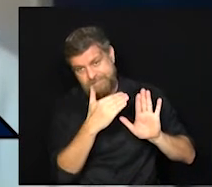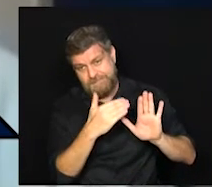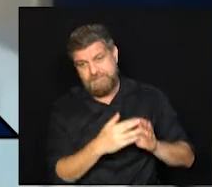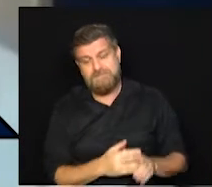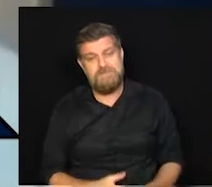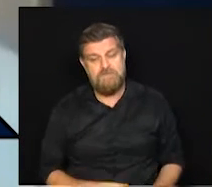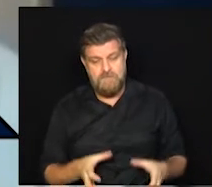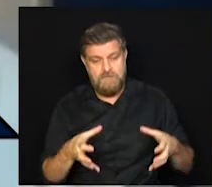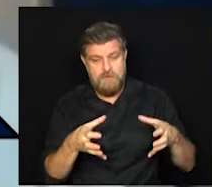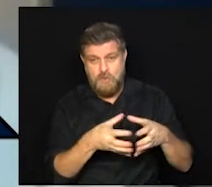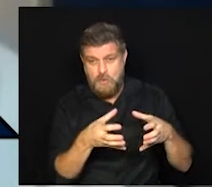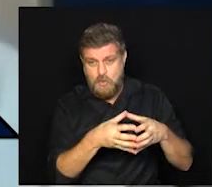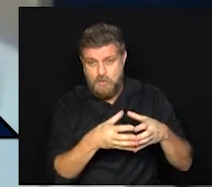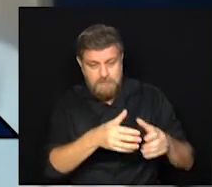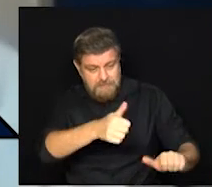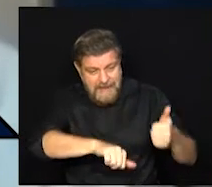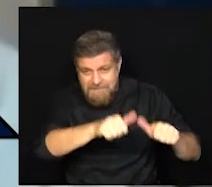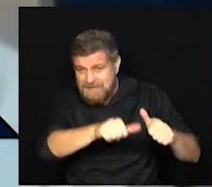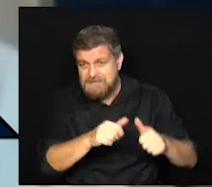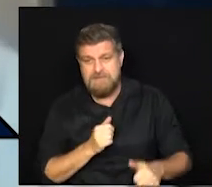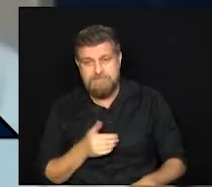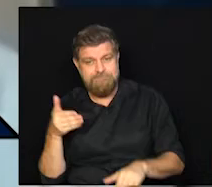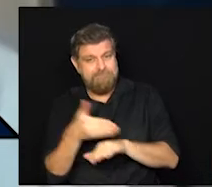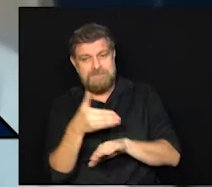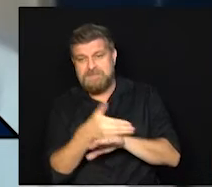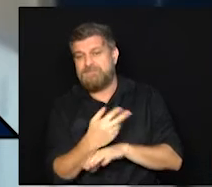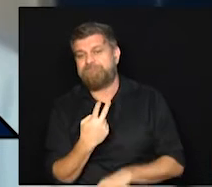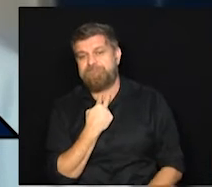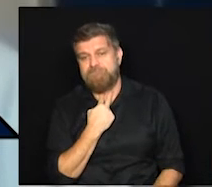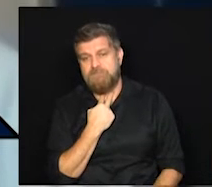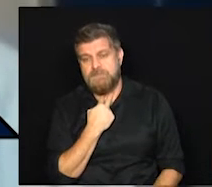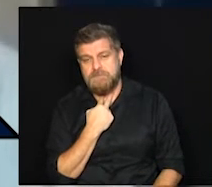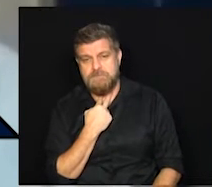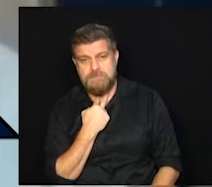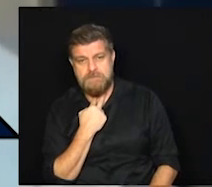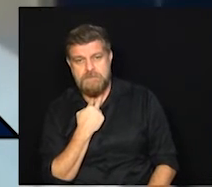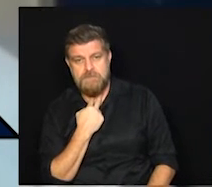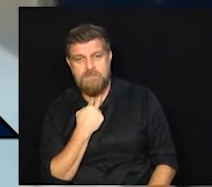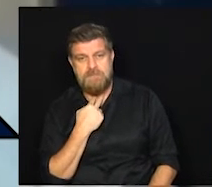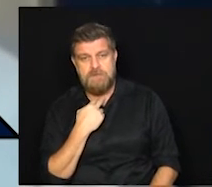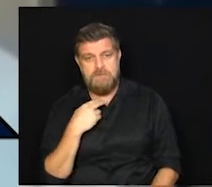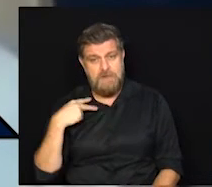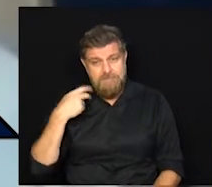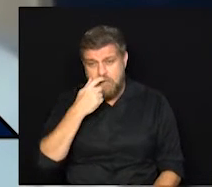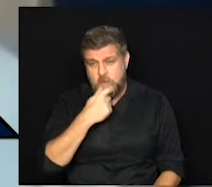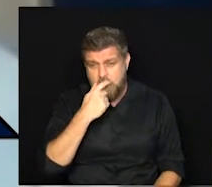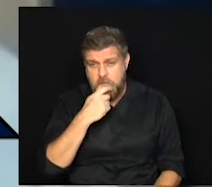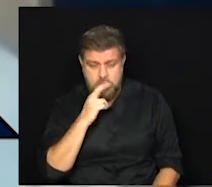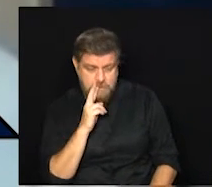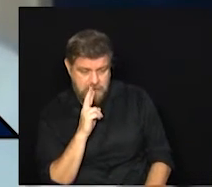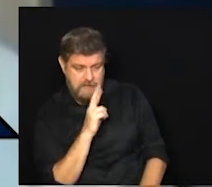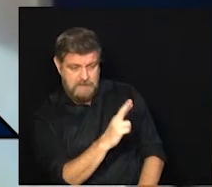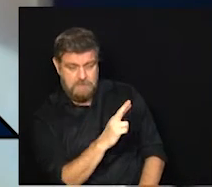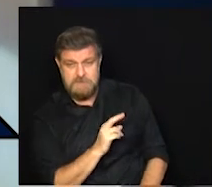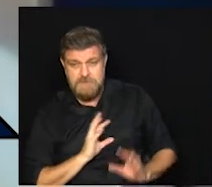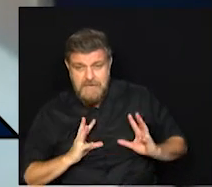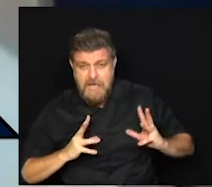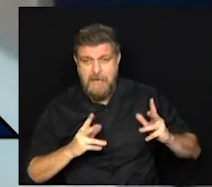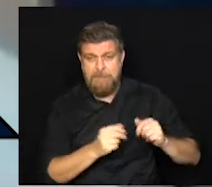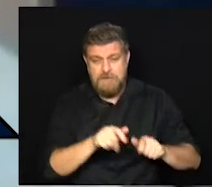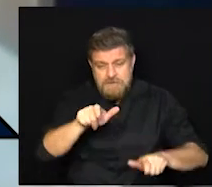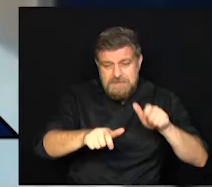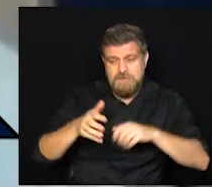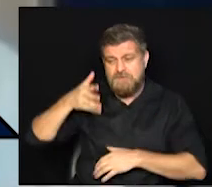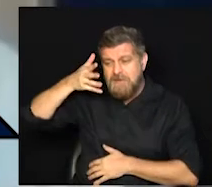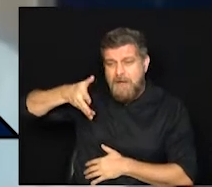impeditiva de participar das comissões, mas eu disse para o vereador Marrom, e expresso agora publicamente para todos os membros da comissão e todos os